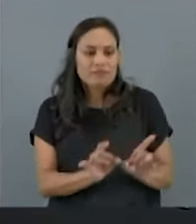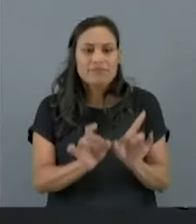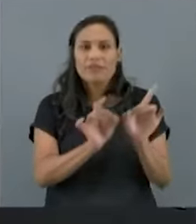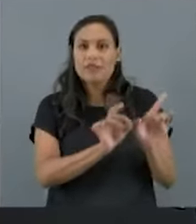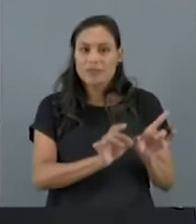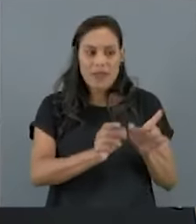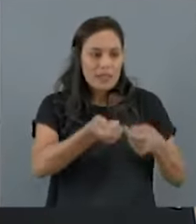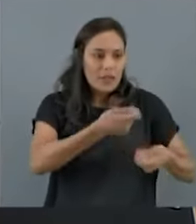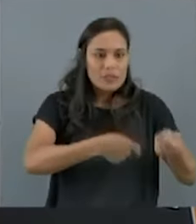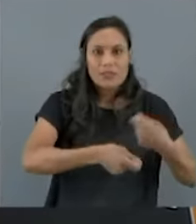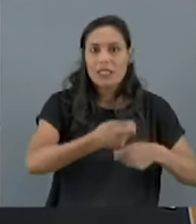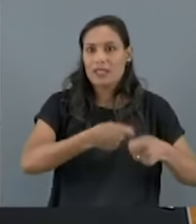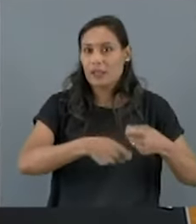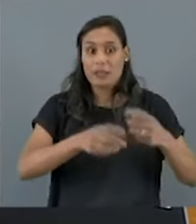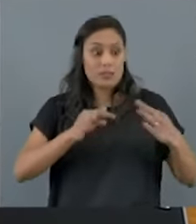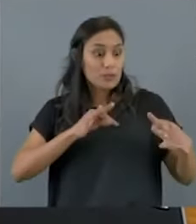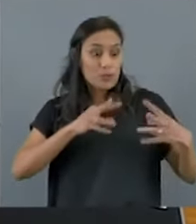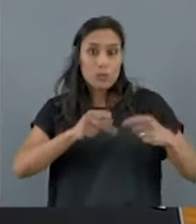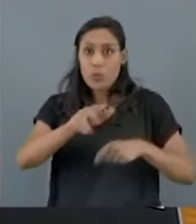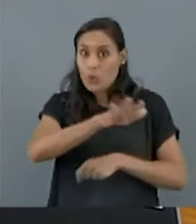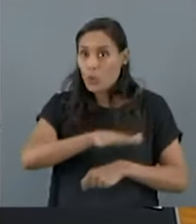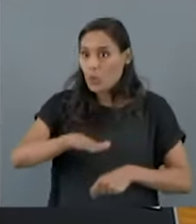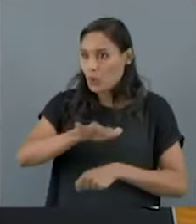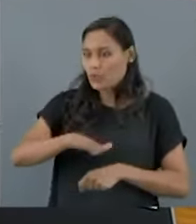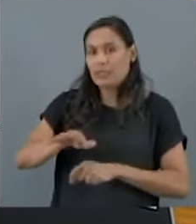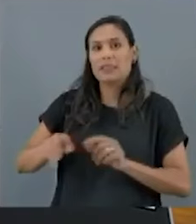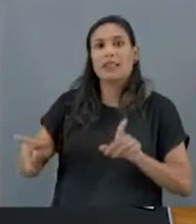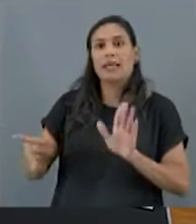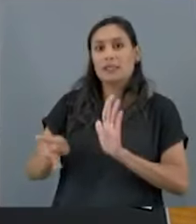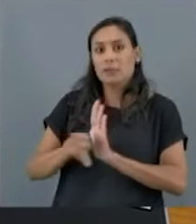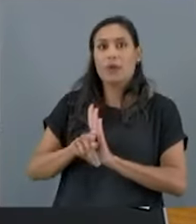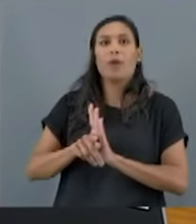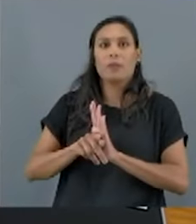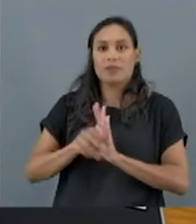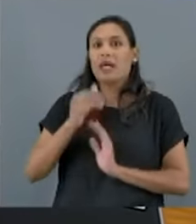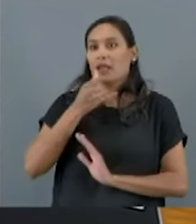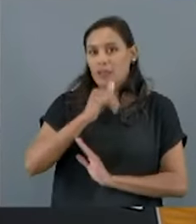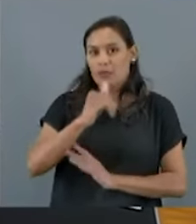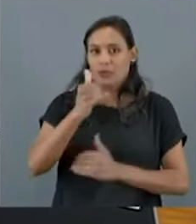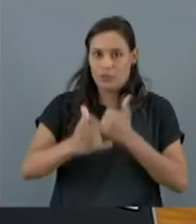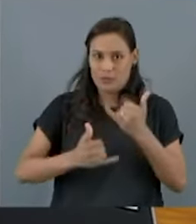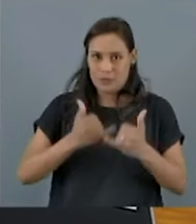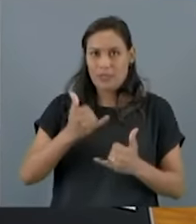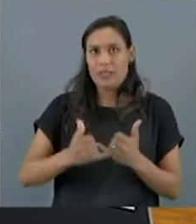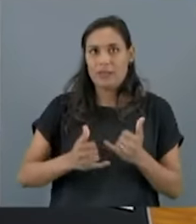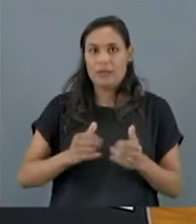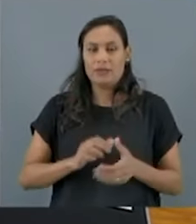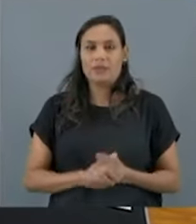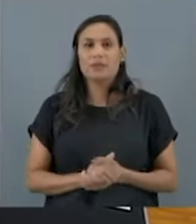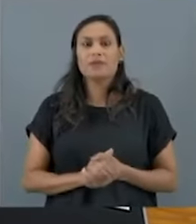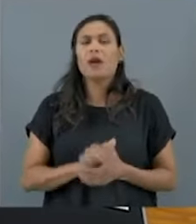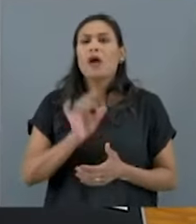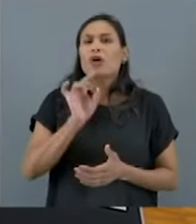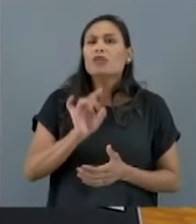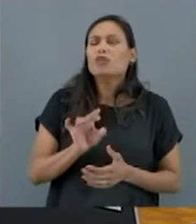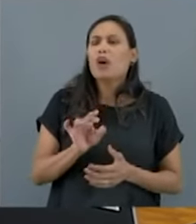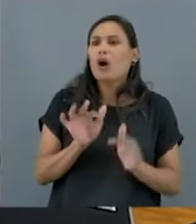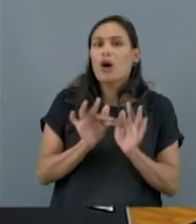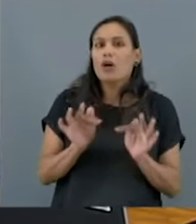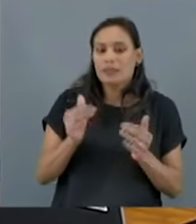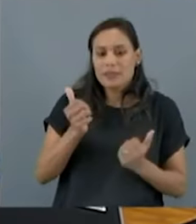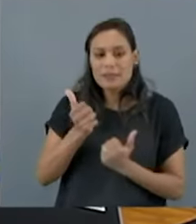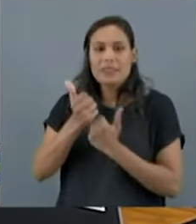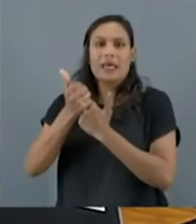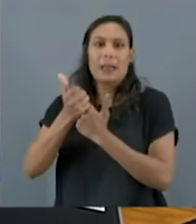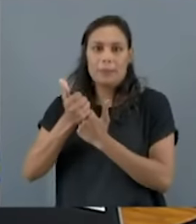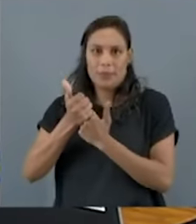de maneira geral. Eu queria só reforçar o que a senadora Leila já colocou em seu relatório da importância da